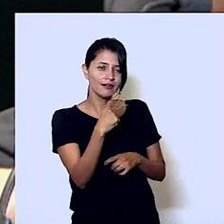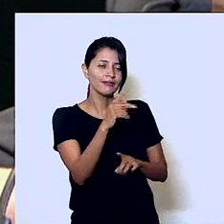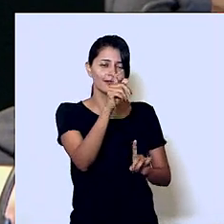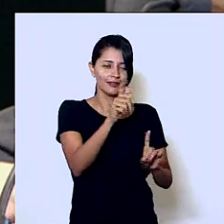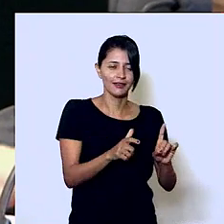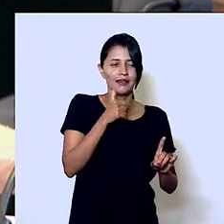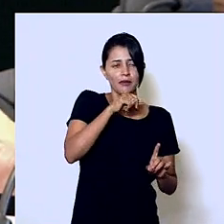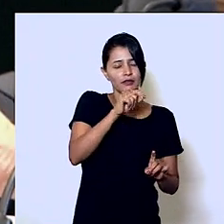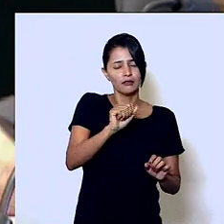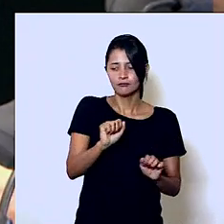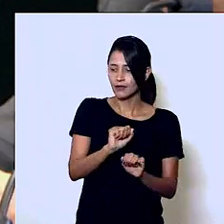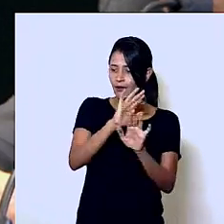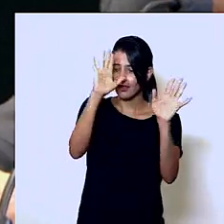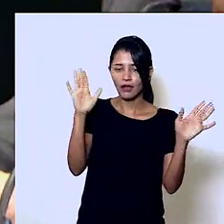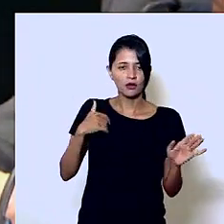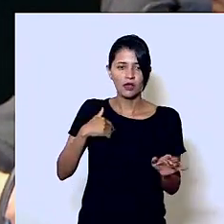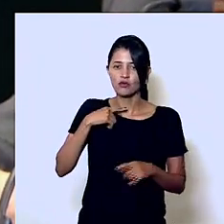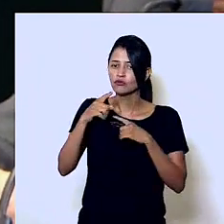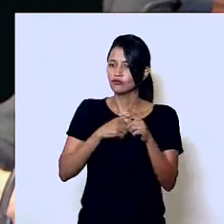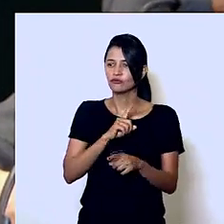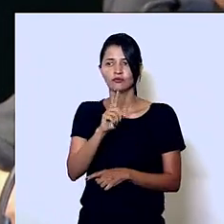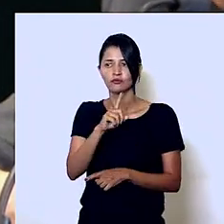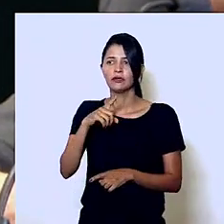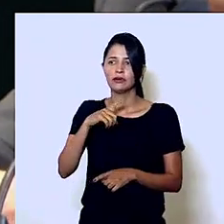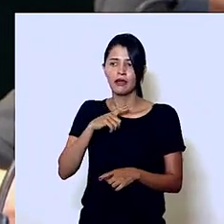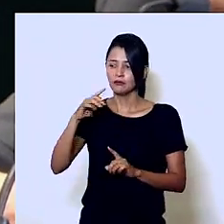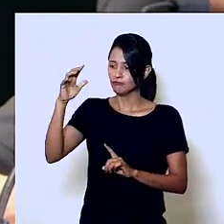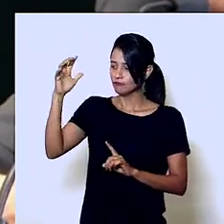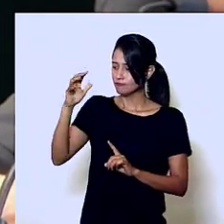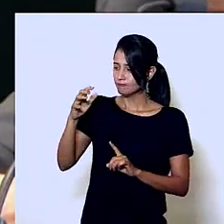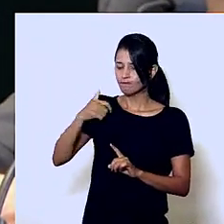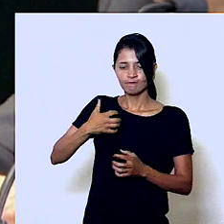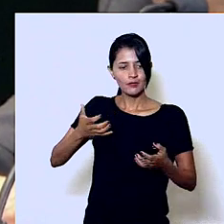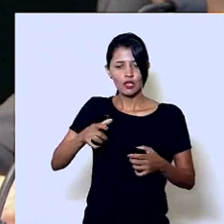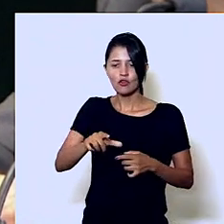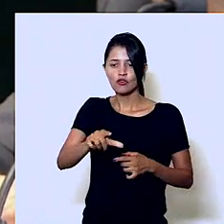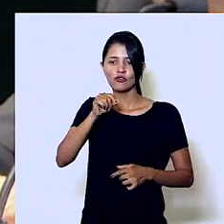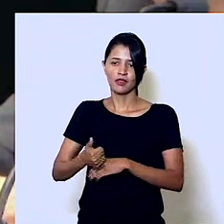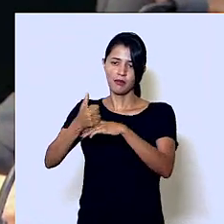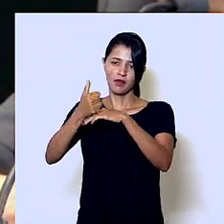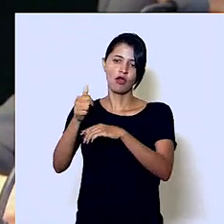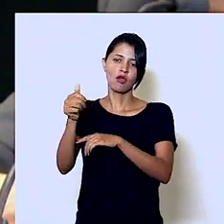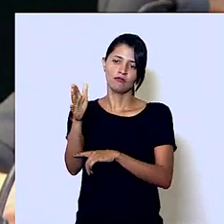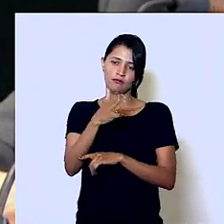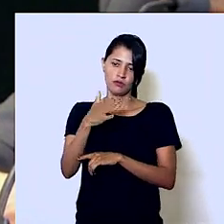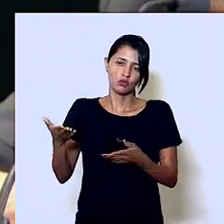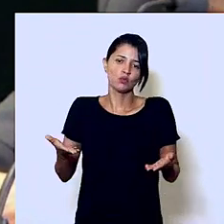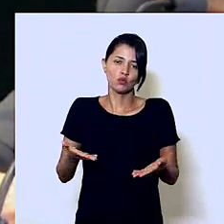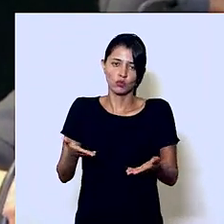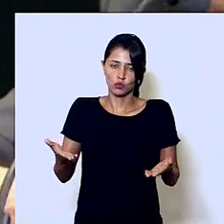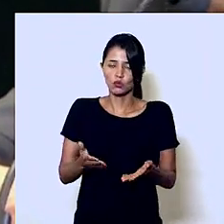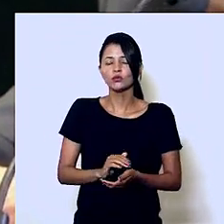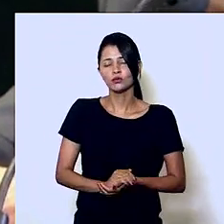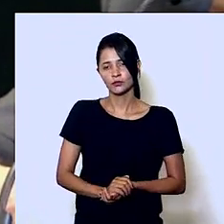jovem, eu não tenho dúvida que terá sido a minha inspiração para escolher essa carreira. Então, ao longo dessa